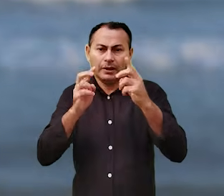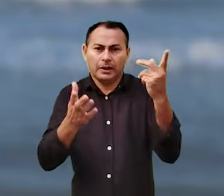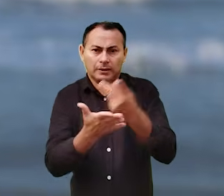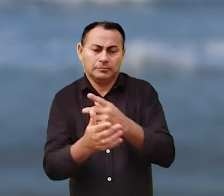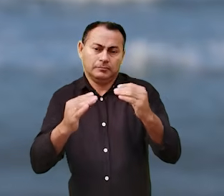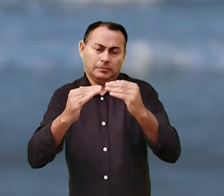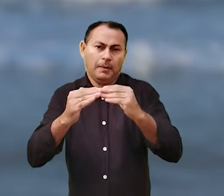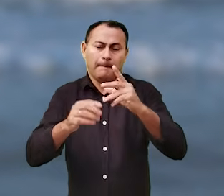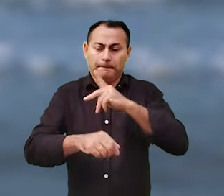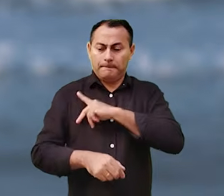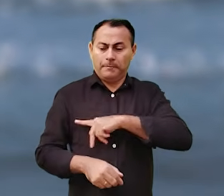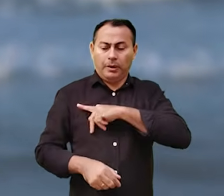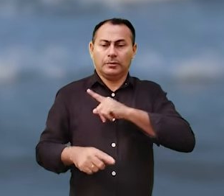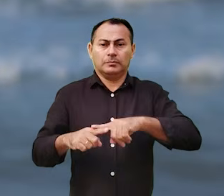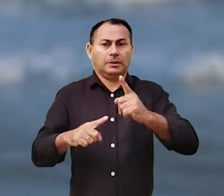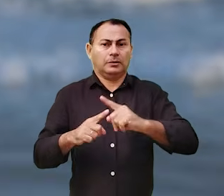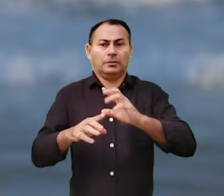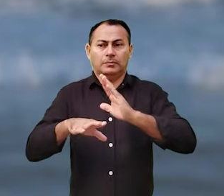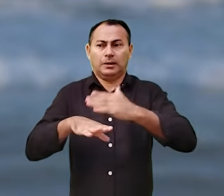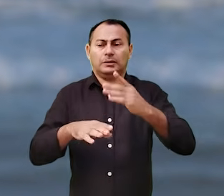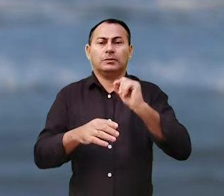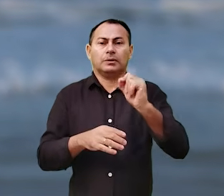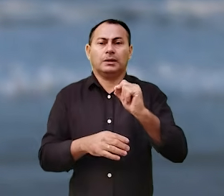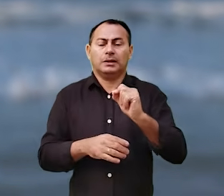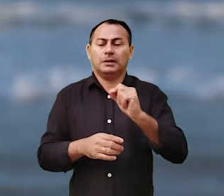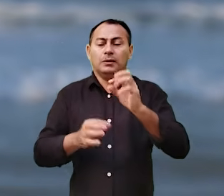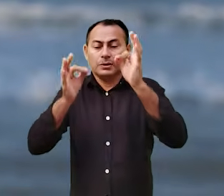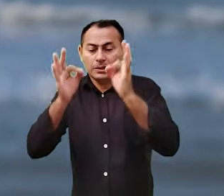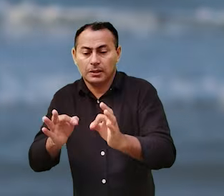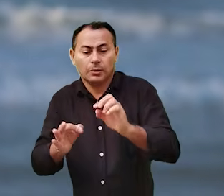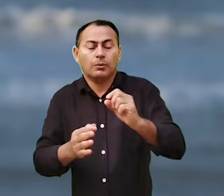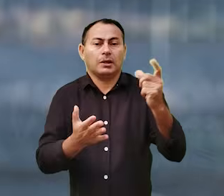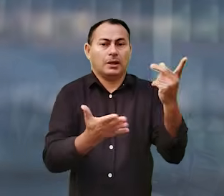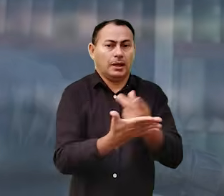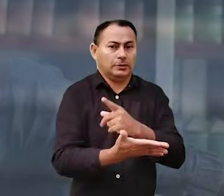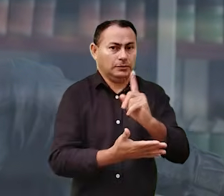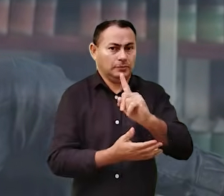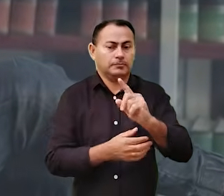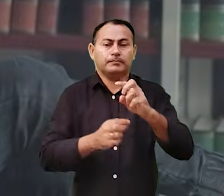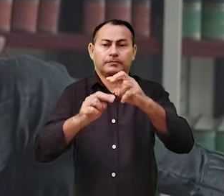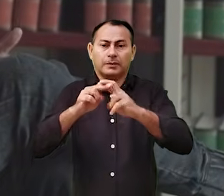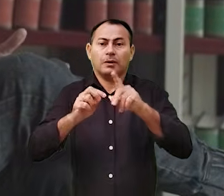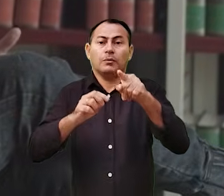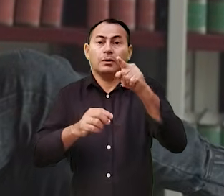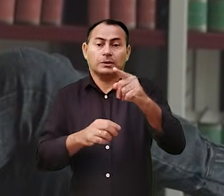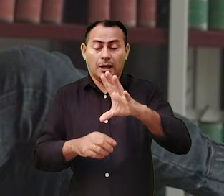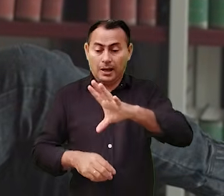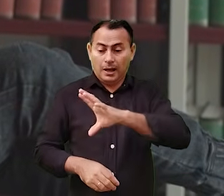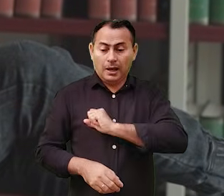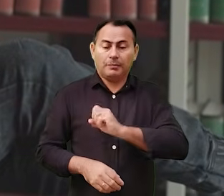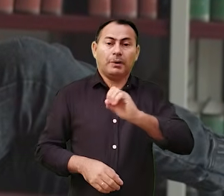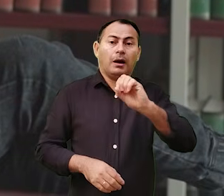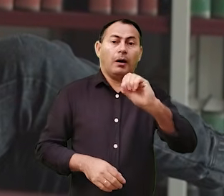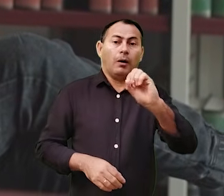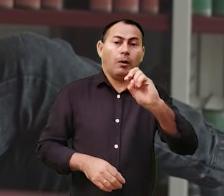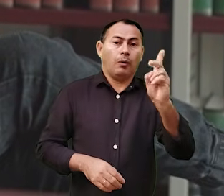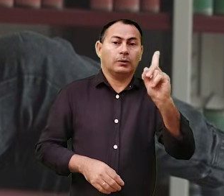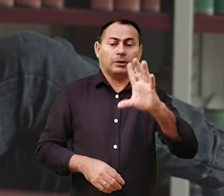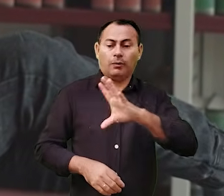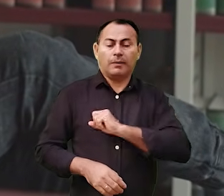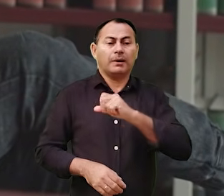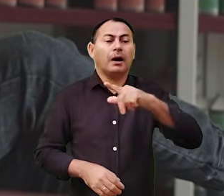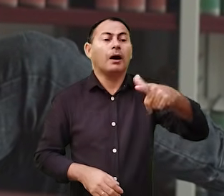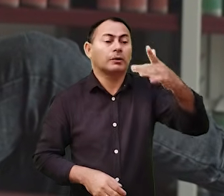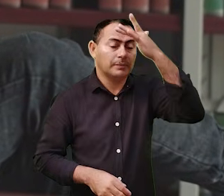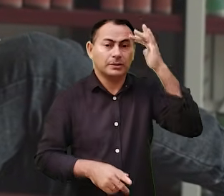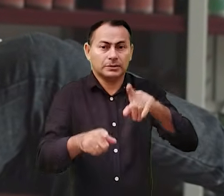considera errado, de acordo com Paulo, mas a questão não é mais do que é certo ou do que é errado. A questão é, você ama ou não ama o